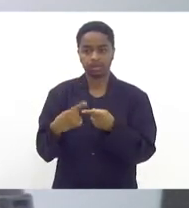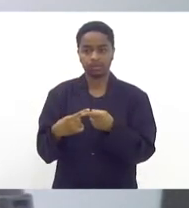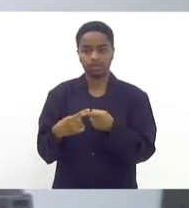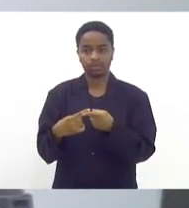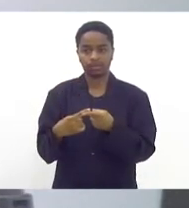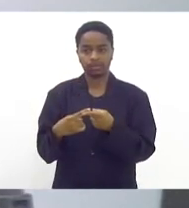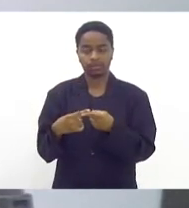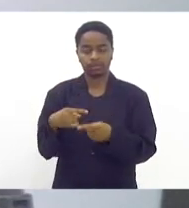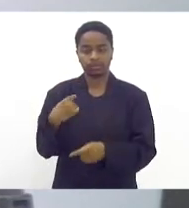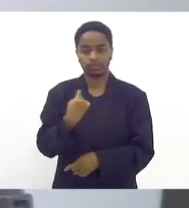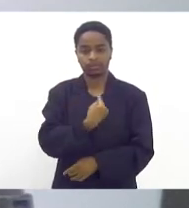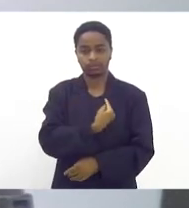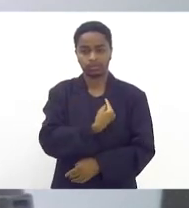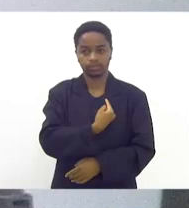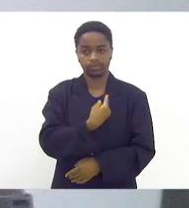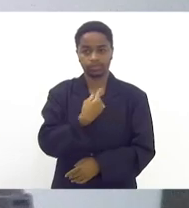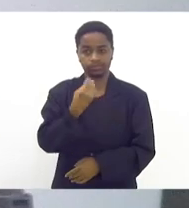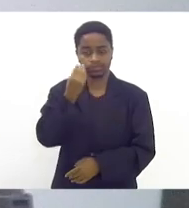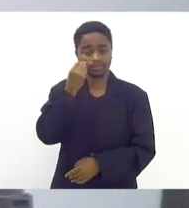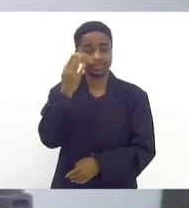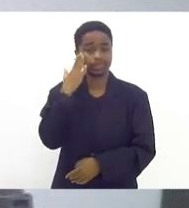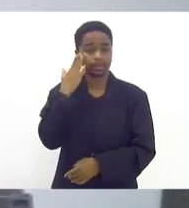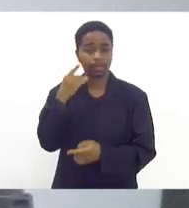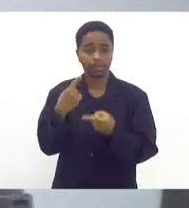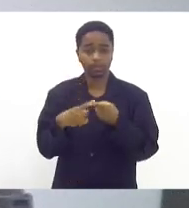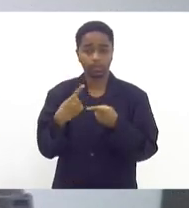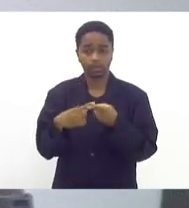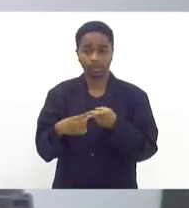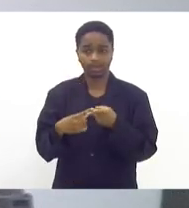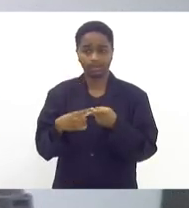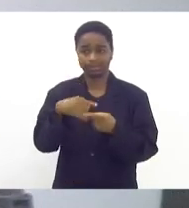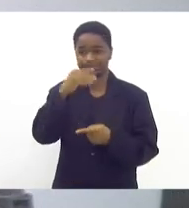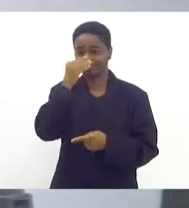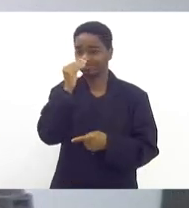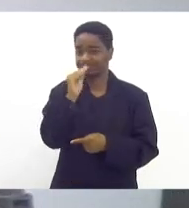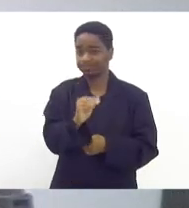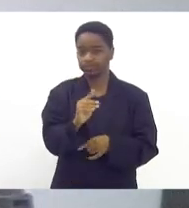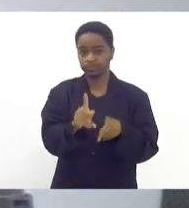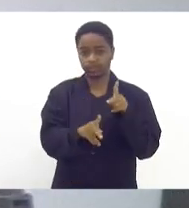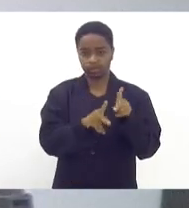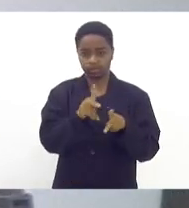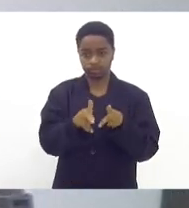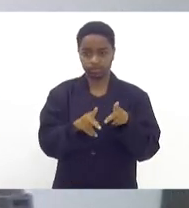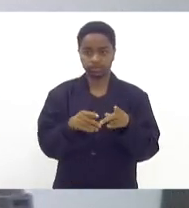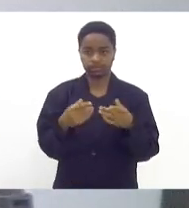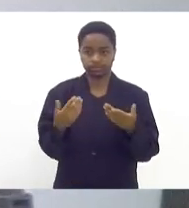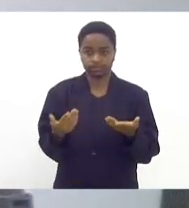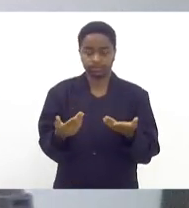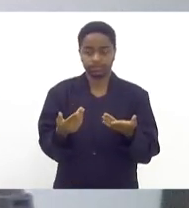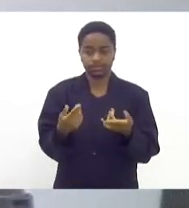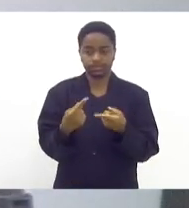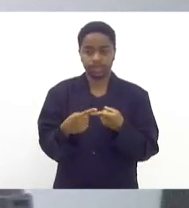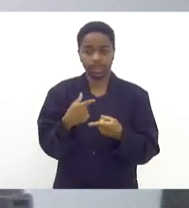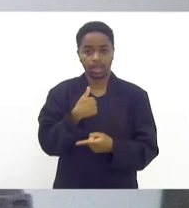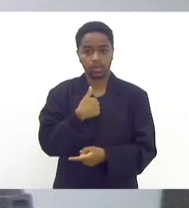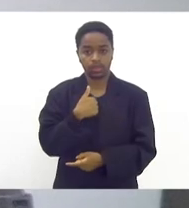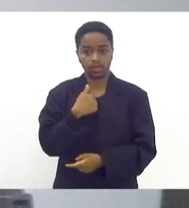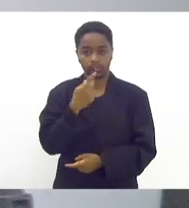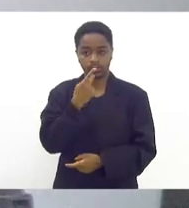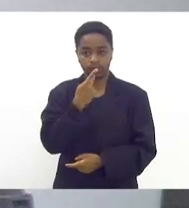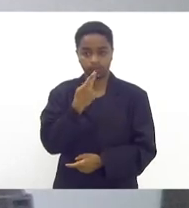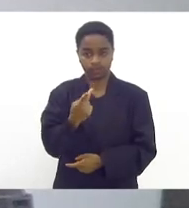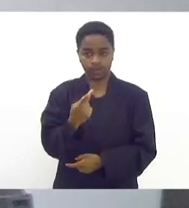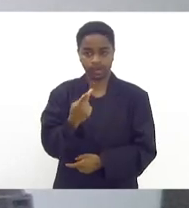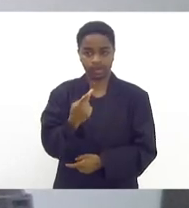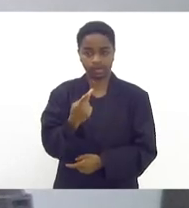possa ver por de tanto descaso né eu eu falo com